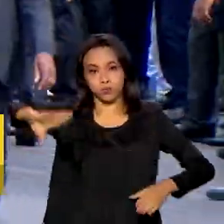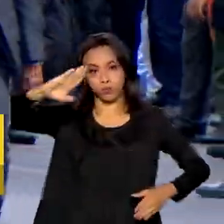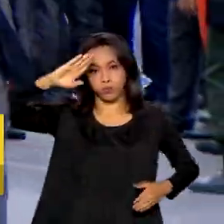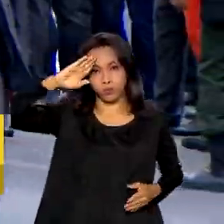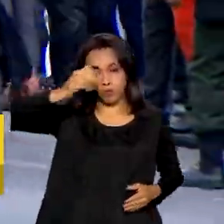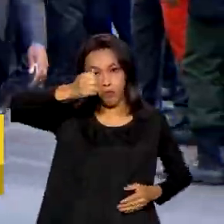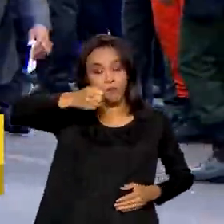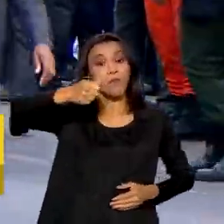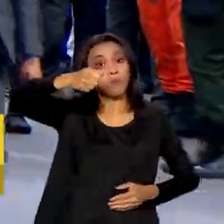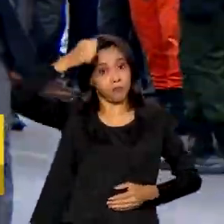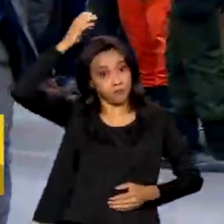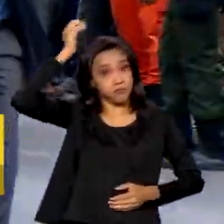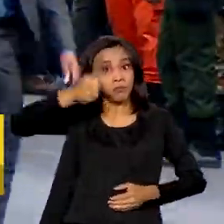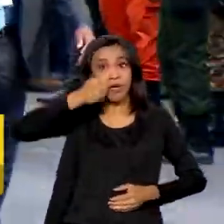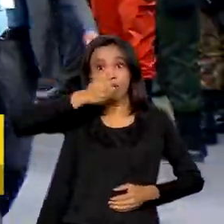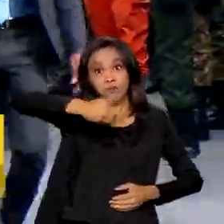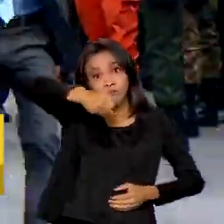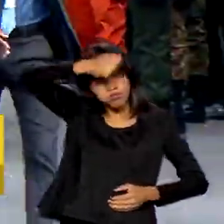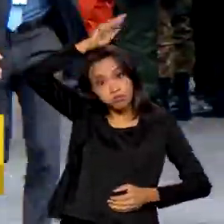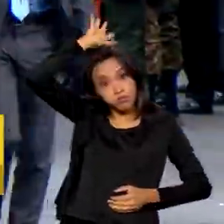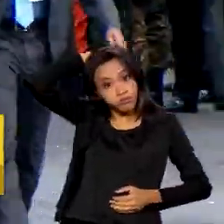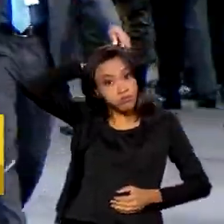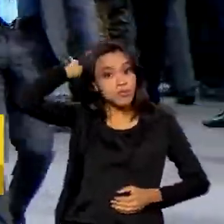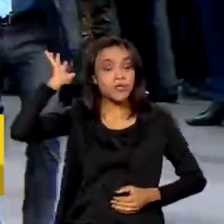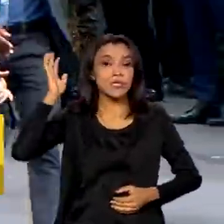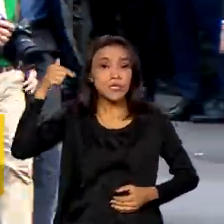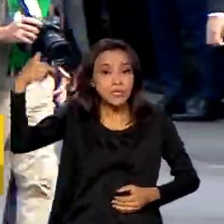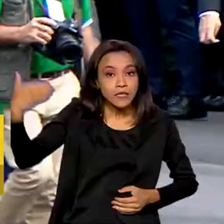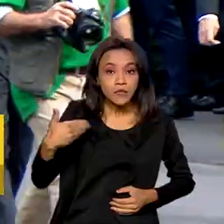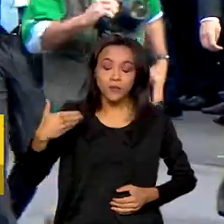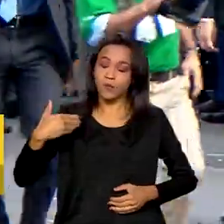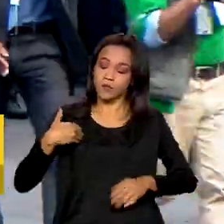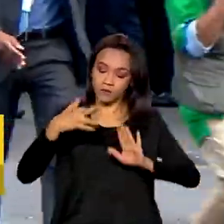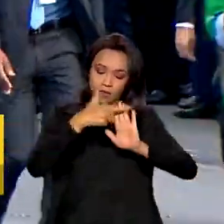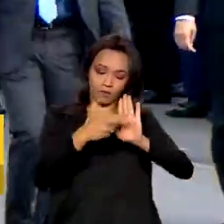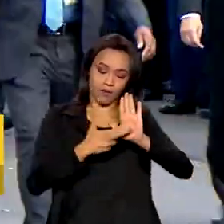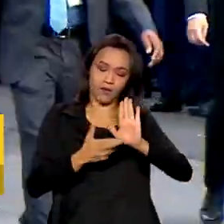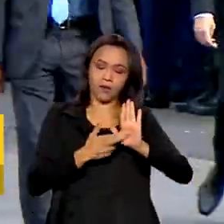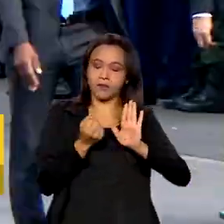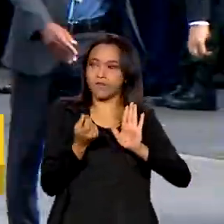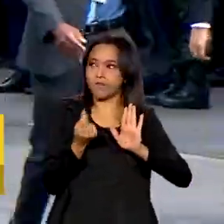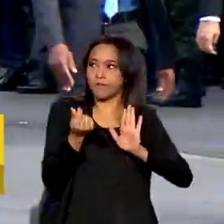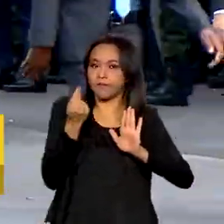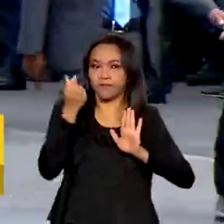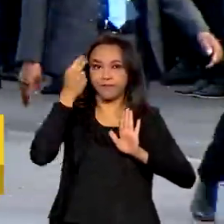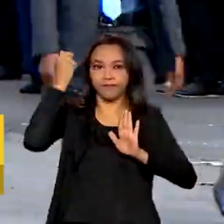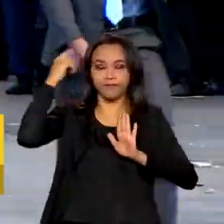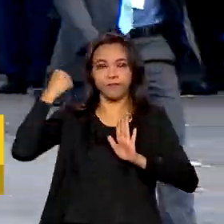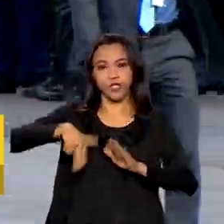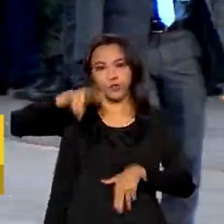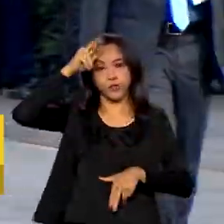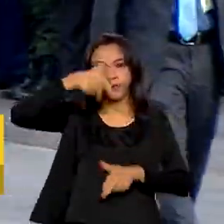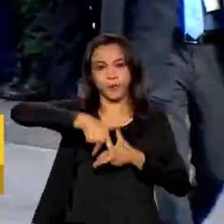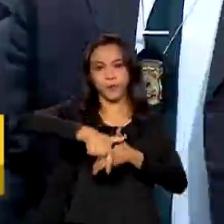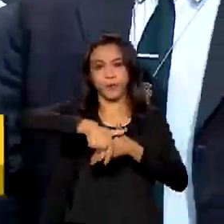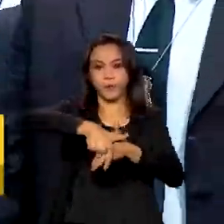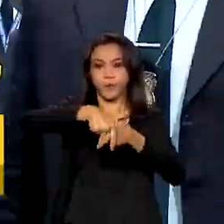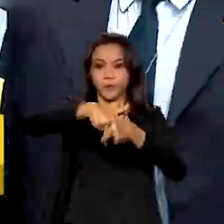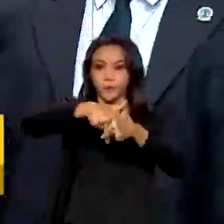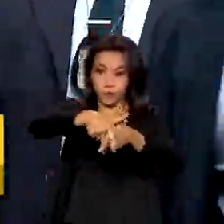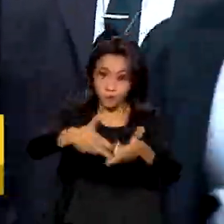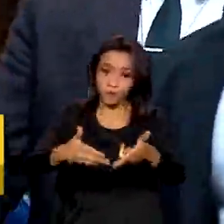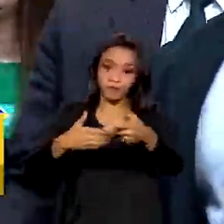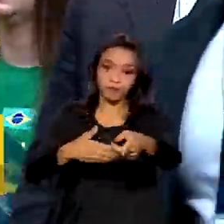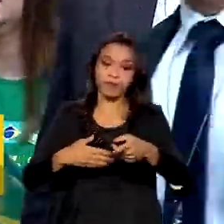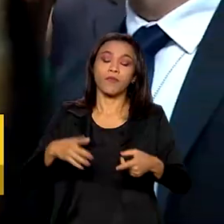é uma tropa também, é o regimento mais antigo de cavalaria do nosso exército. E nós temos